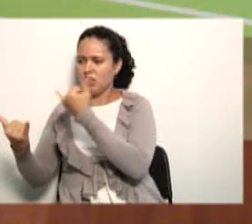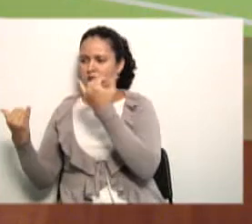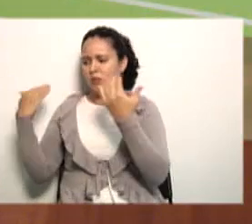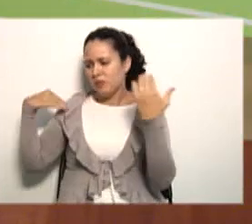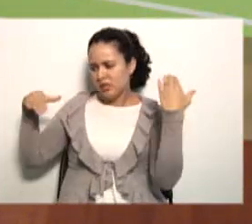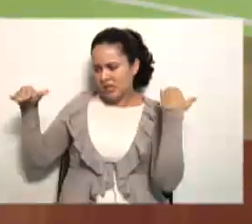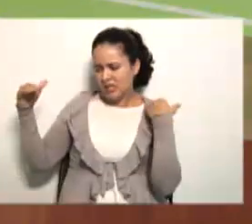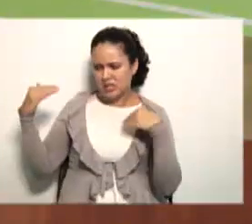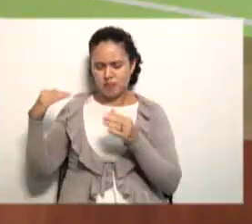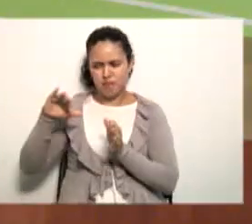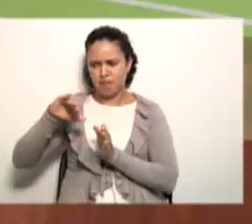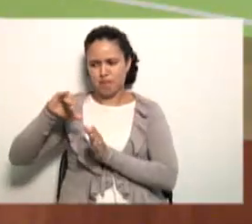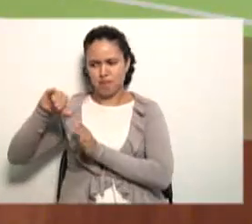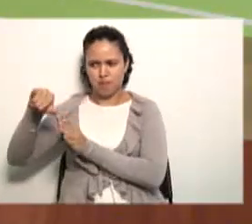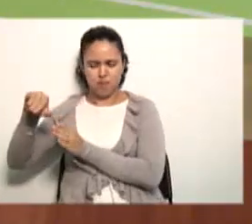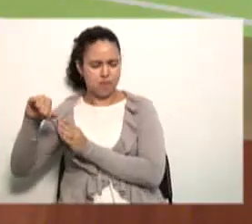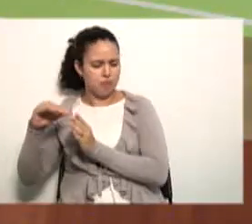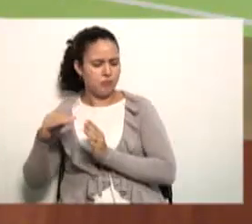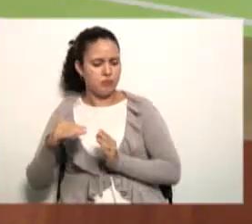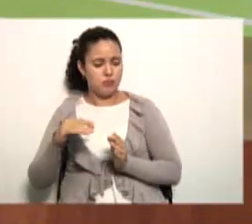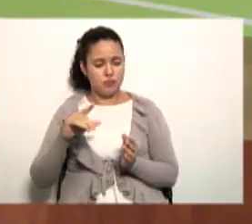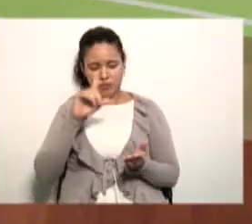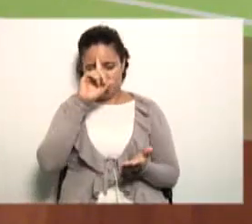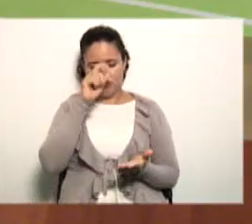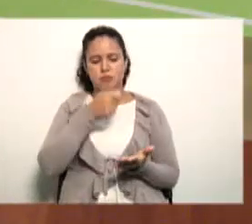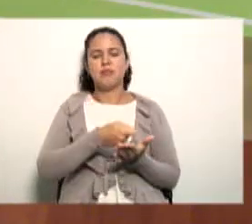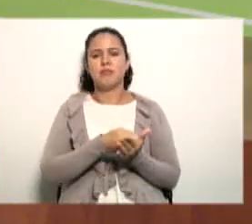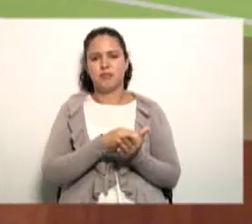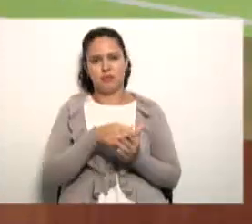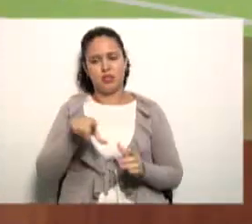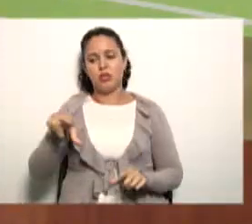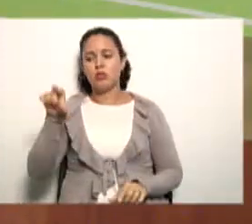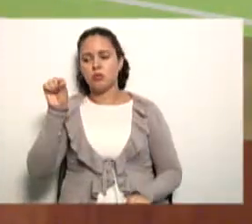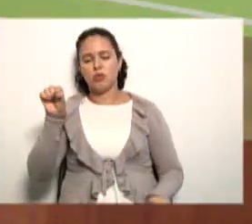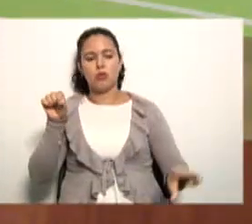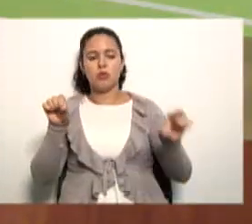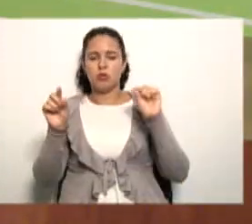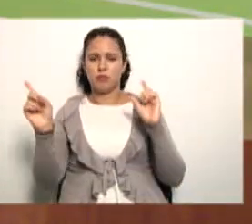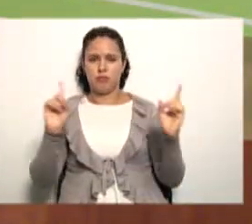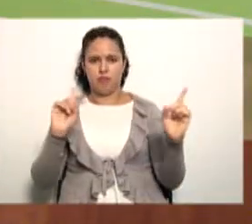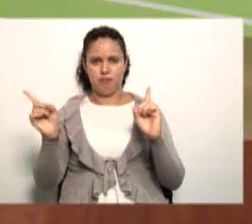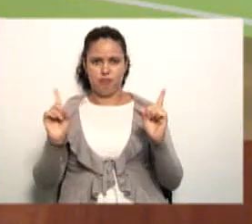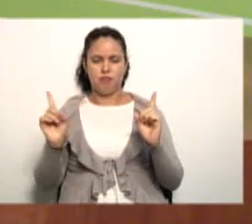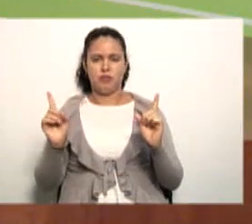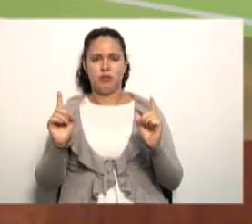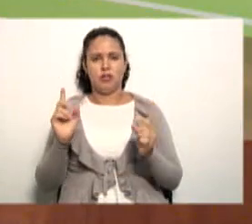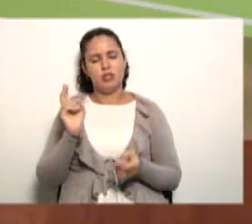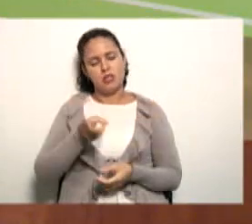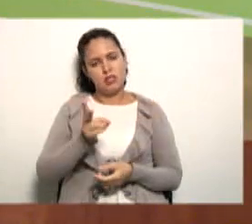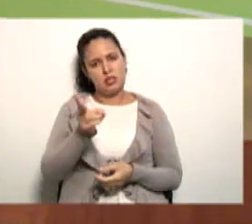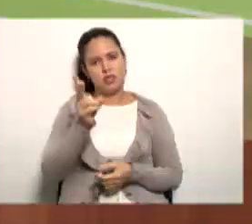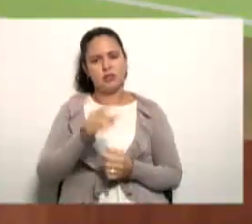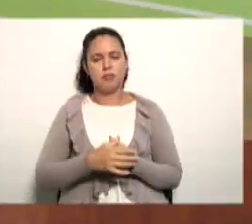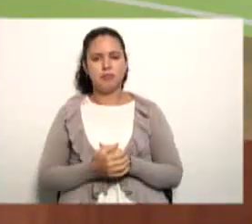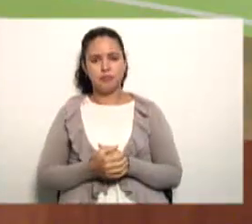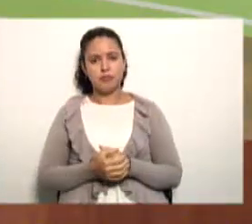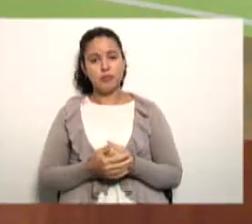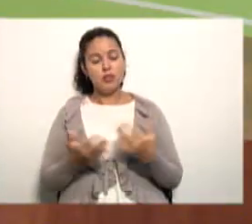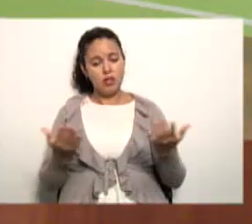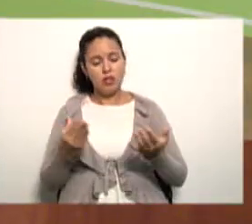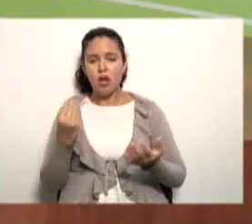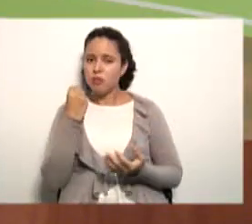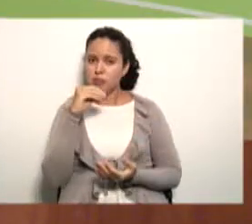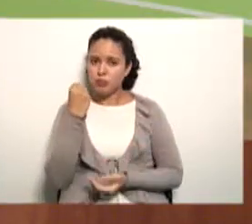fora. Na nossa vida sempre faremos esse tipo de escolha. Excelente, professor. Aproveitando também a oportunidade